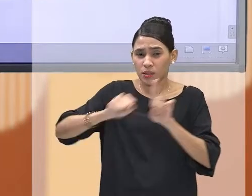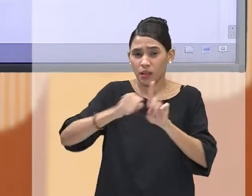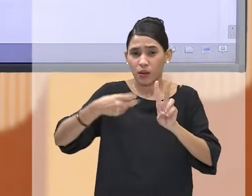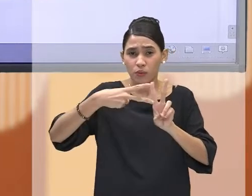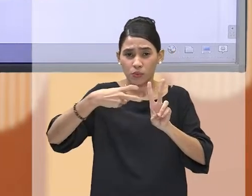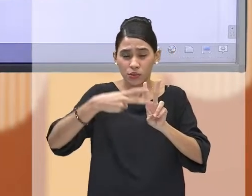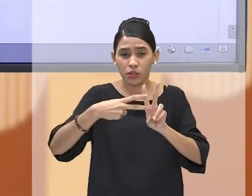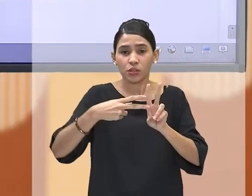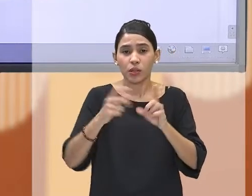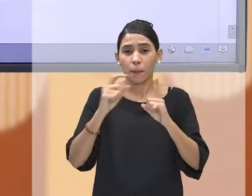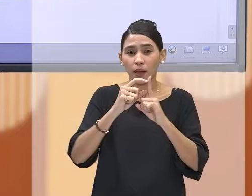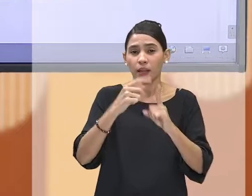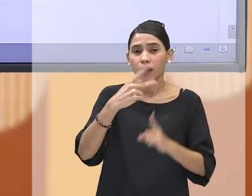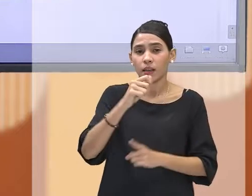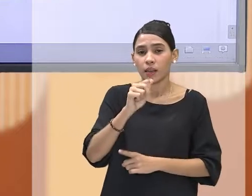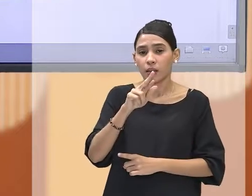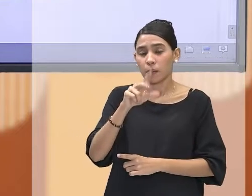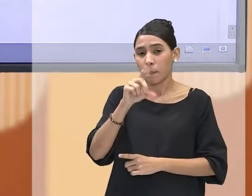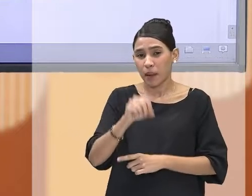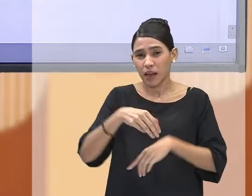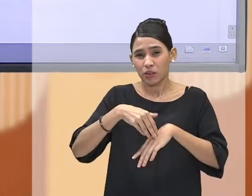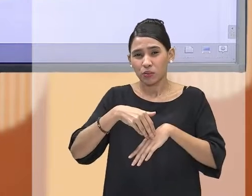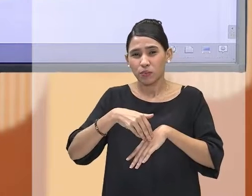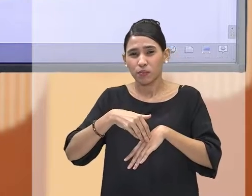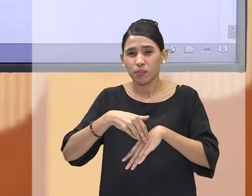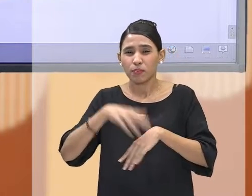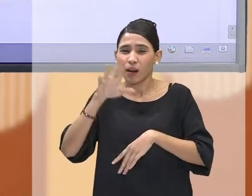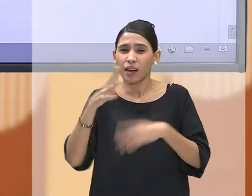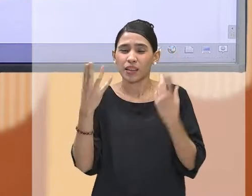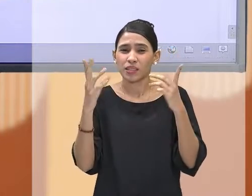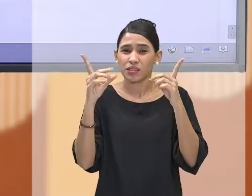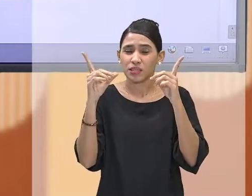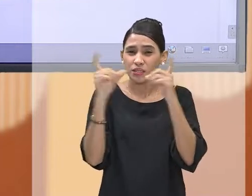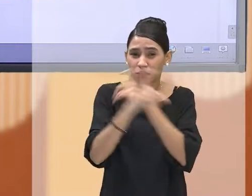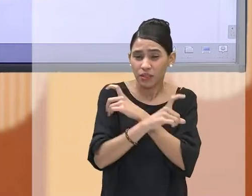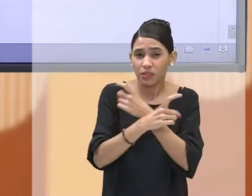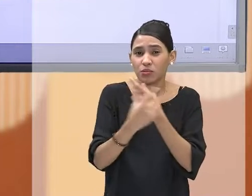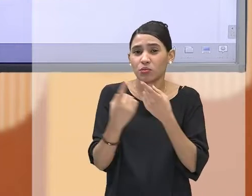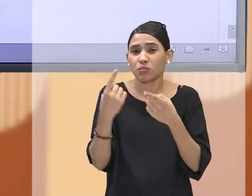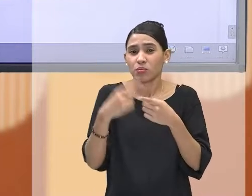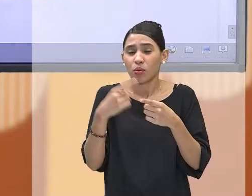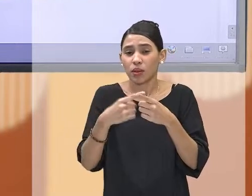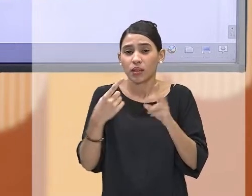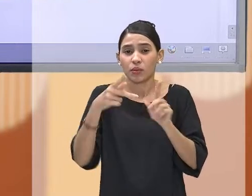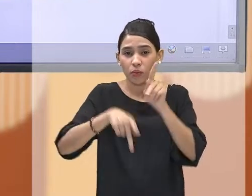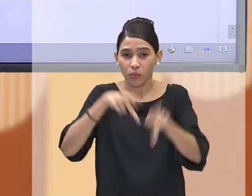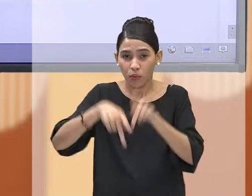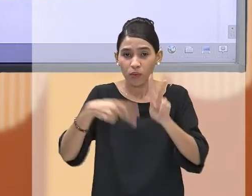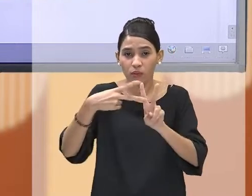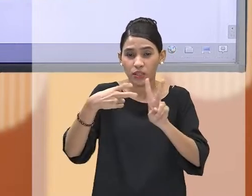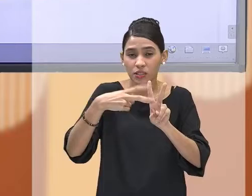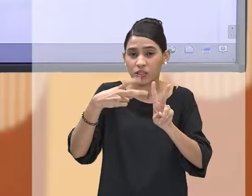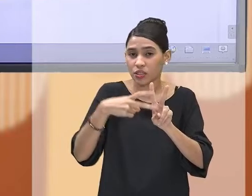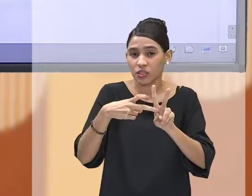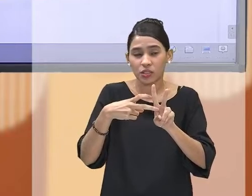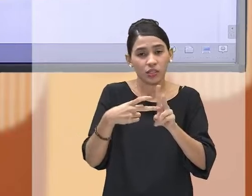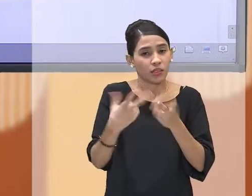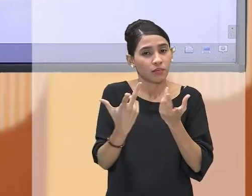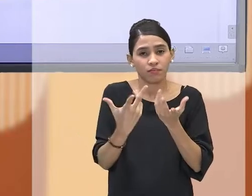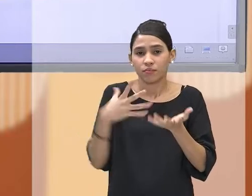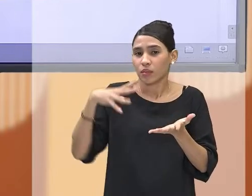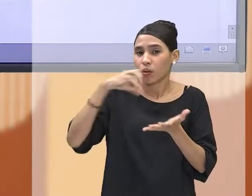termo pardo ele já é mais ofensivo. Então, os indígenas acabam não se classificando,